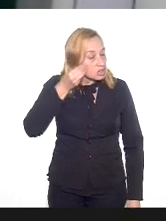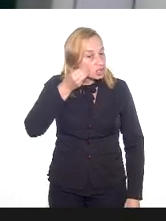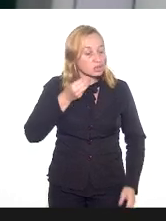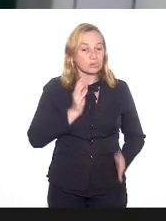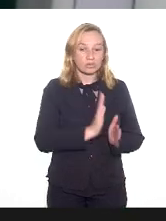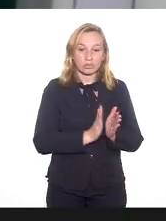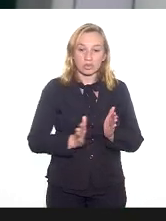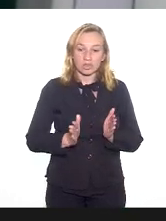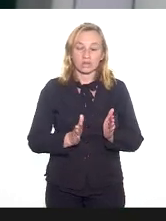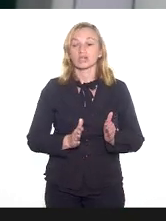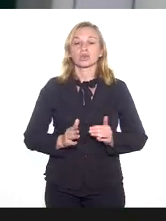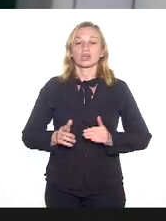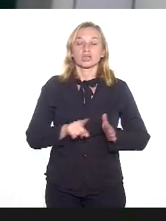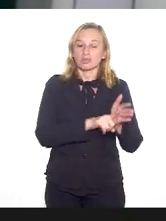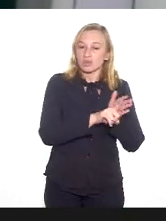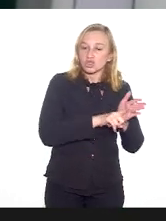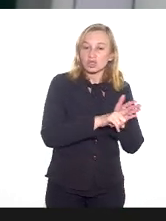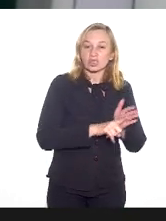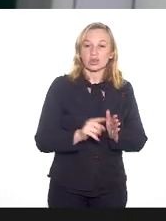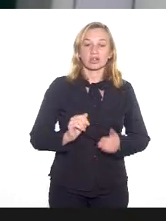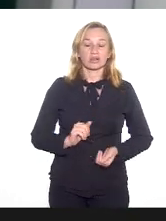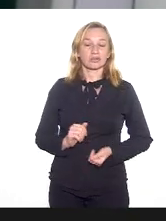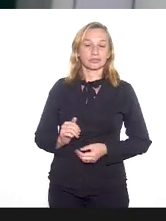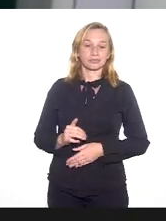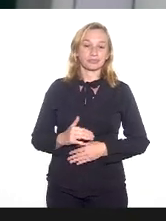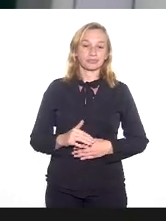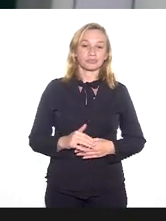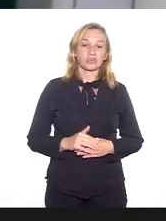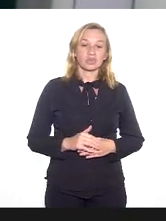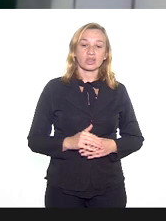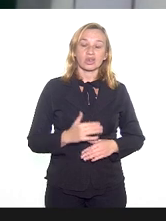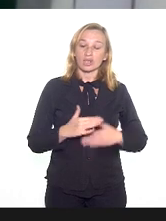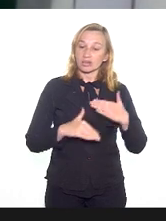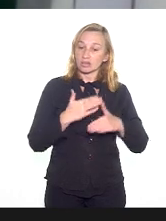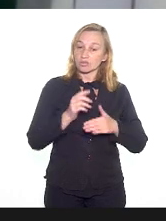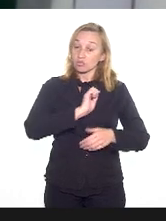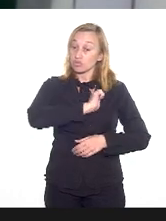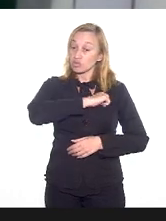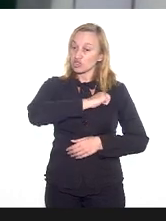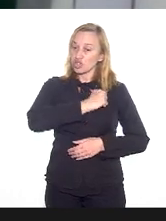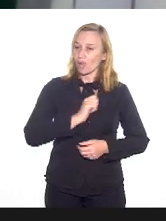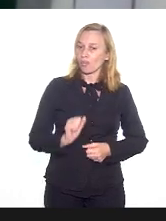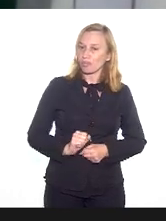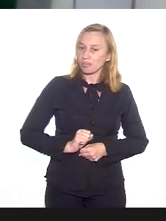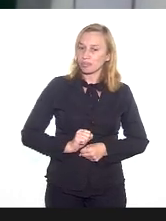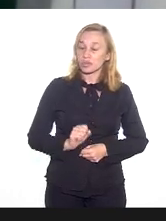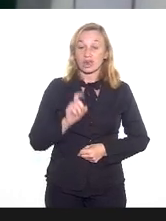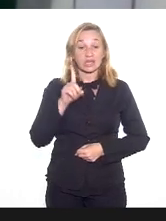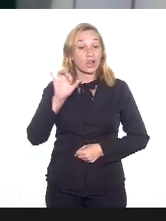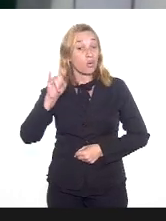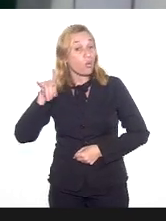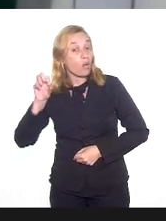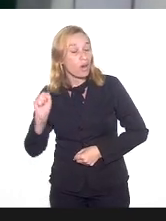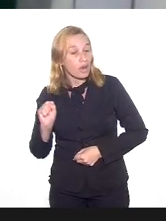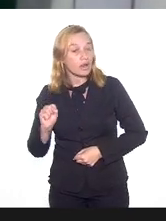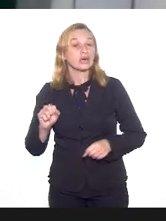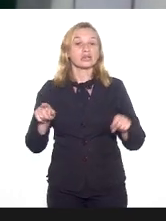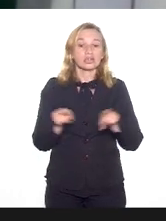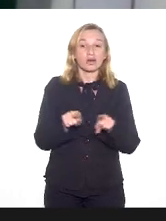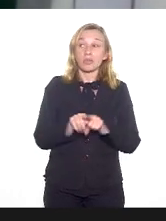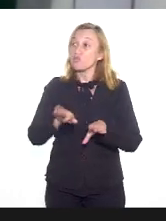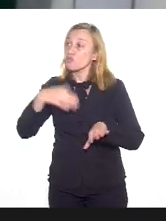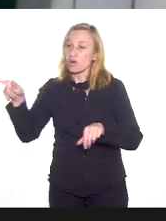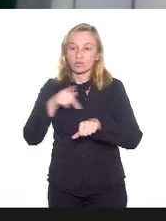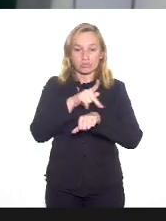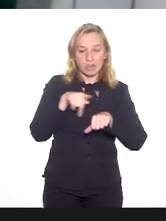Janeiro, através da Imprevidência, decidiu fazer as operações em paraísos fiscais, não é? Tanto em Delaware quanto em Luxemburgo. O